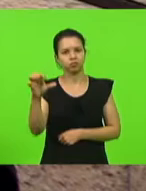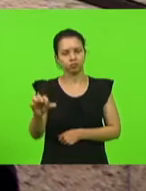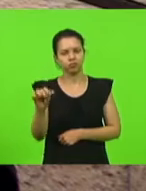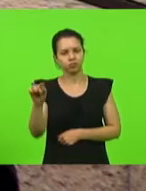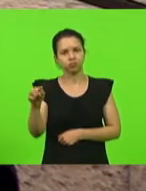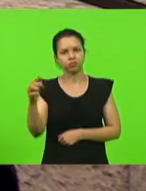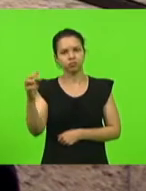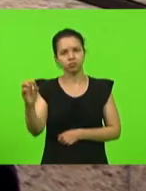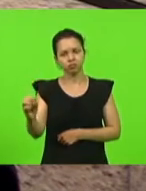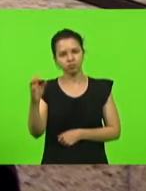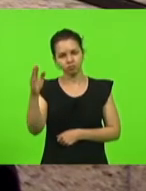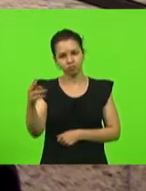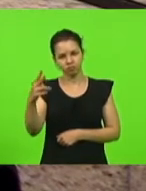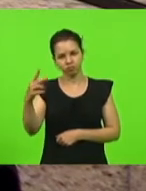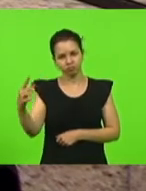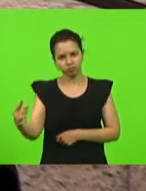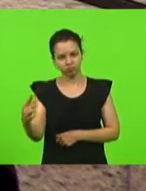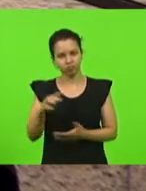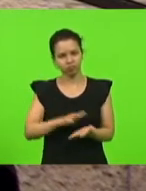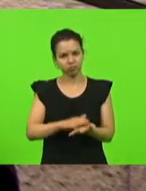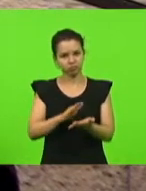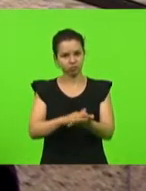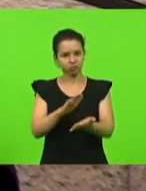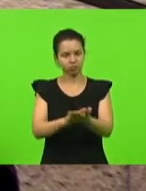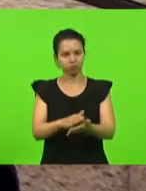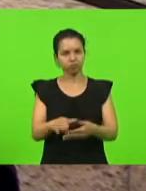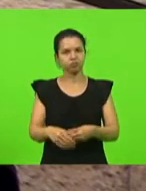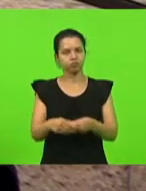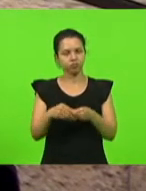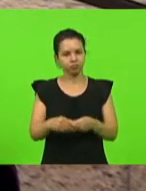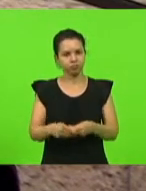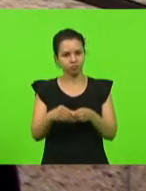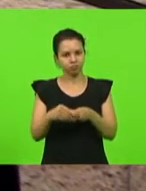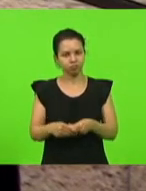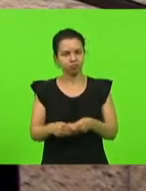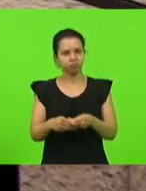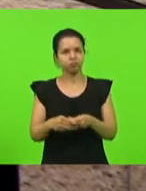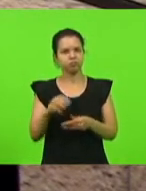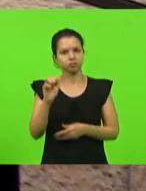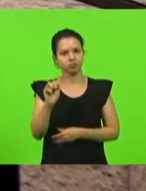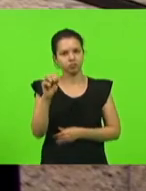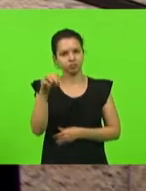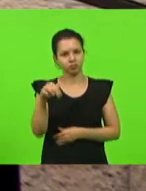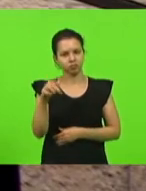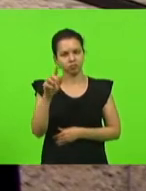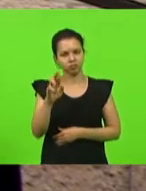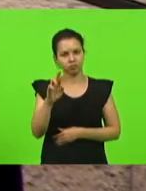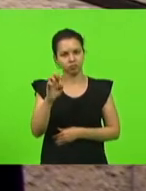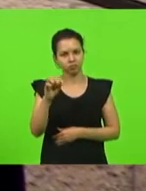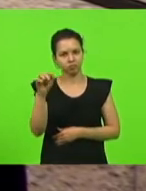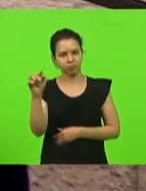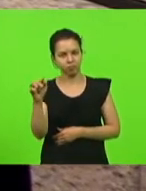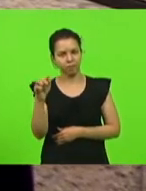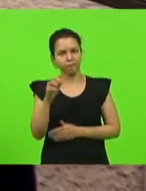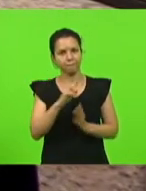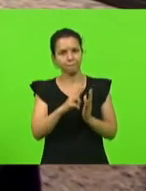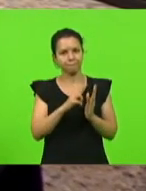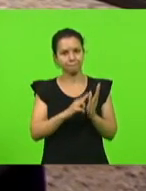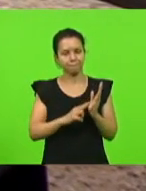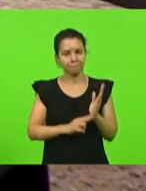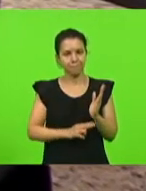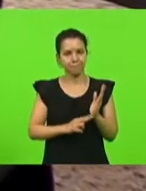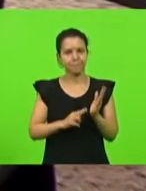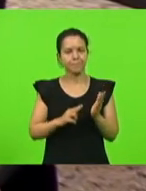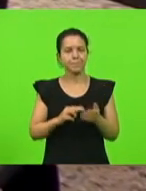2109.0/2021, que parabeniza e cumprimenta o senhor André Mendonça pela sua nomeação como ministro